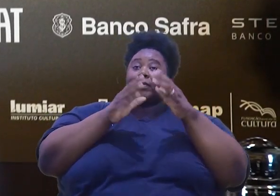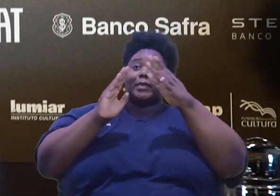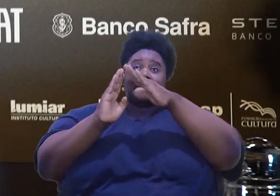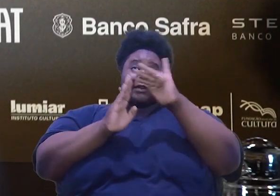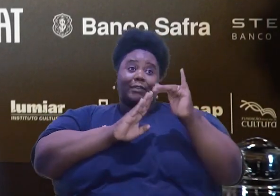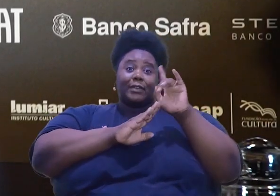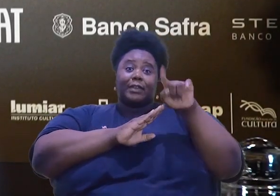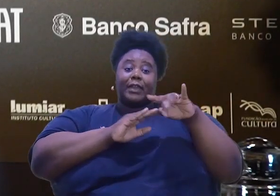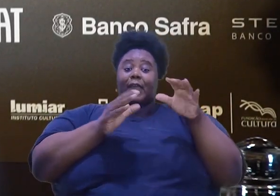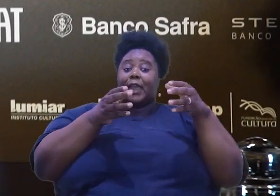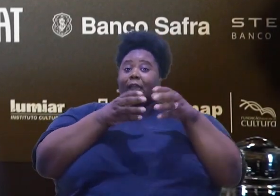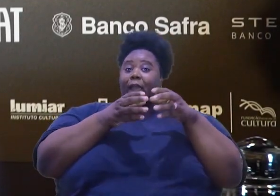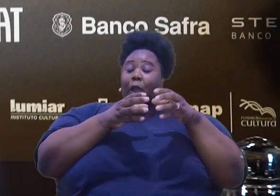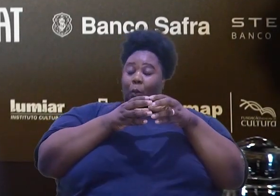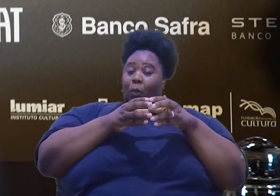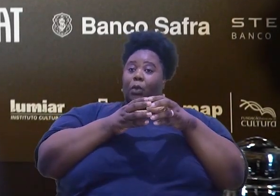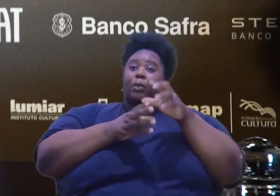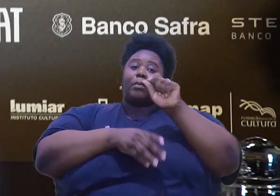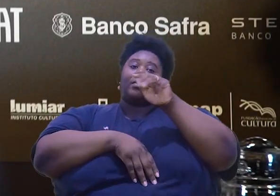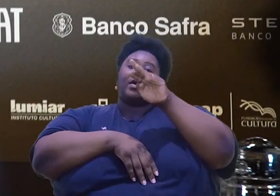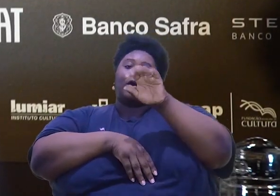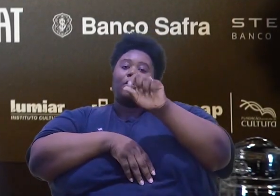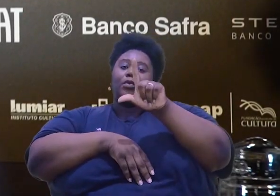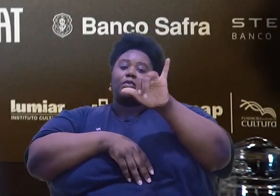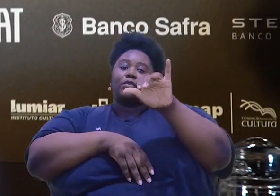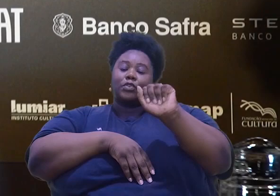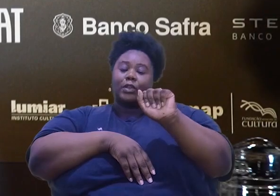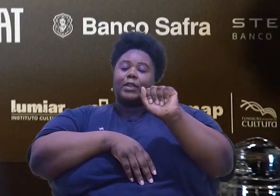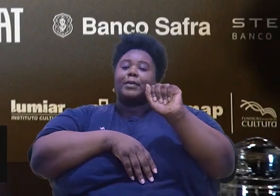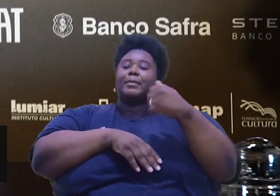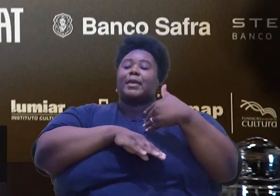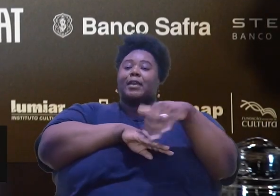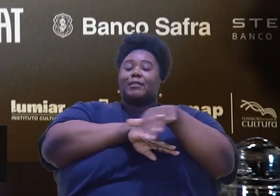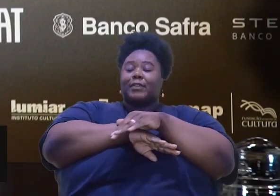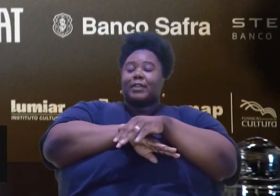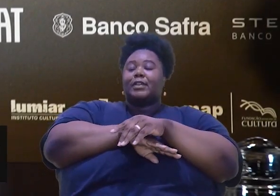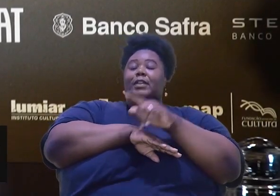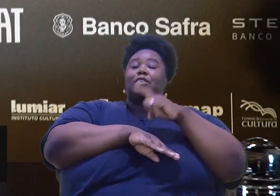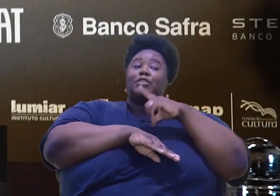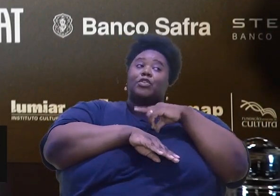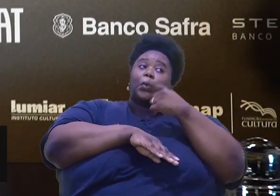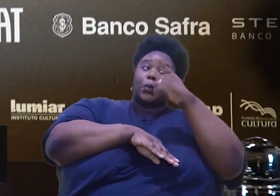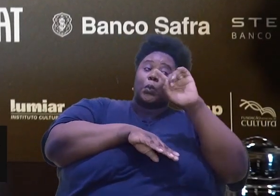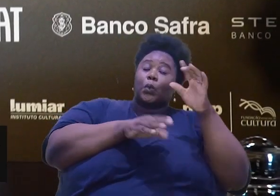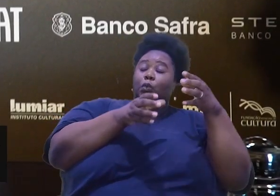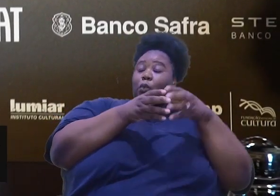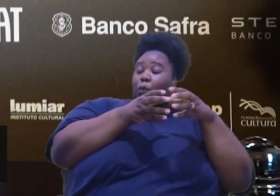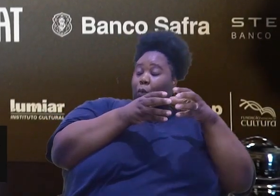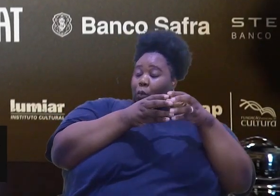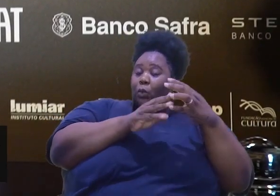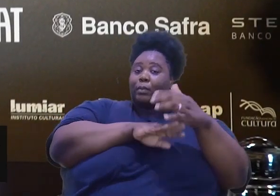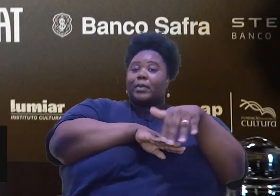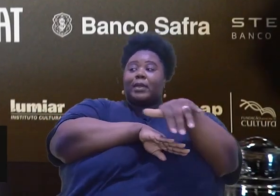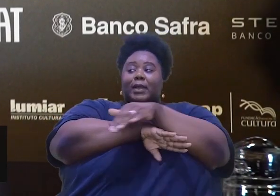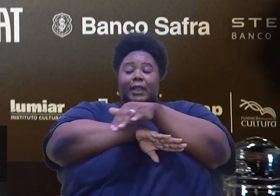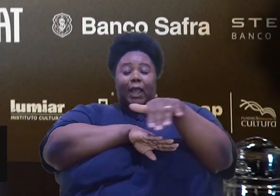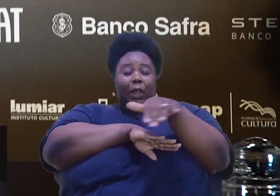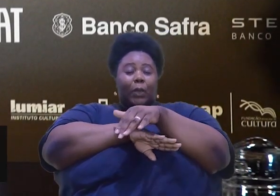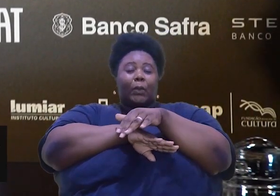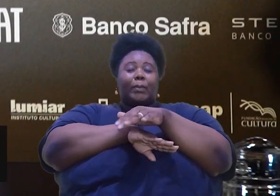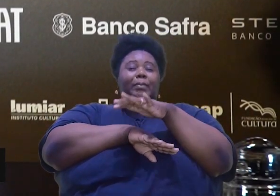grupo Augusto de Lima, que é ali na Avenida do Contorno, e tinha um outro grupo que era na rua, acho que era a